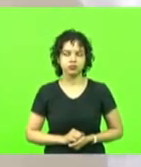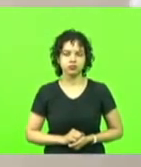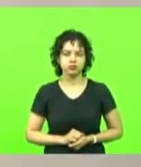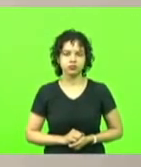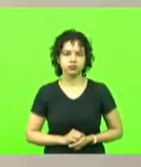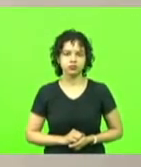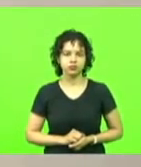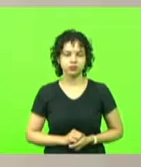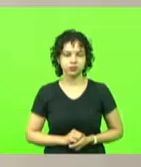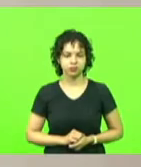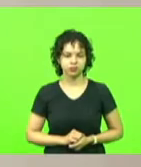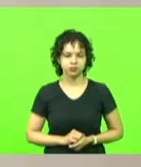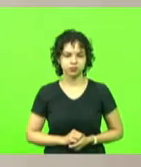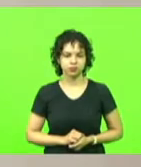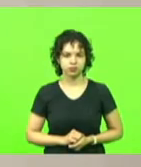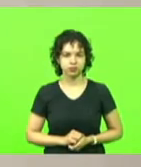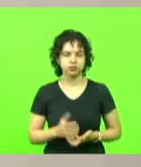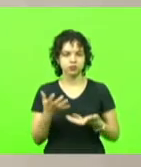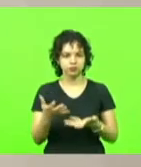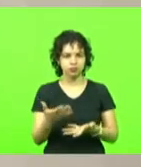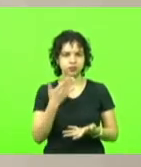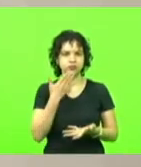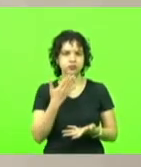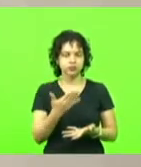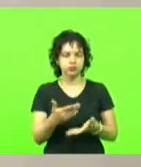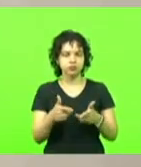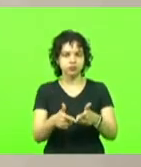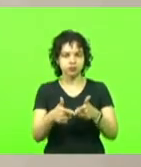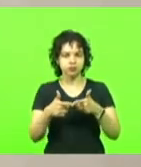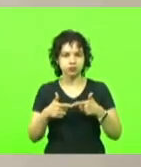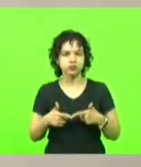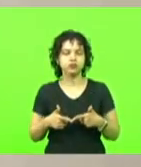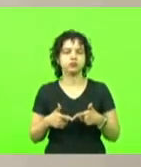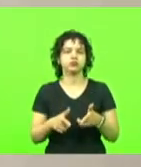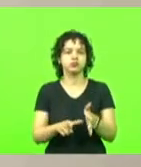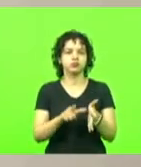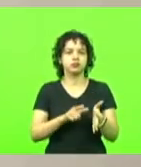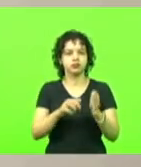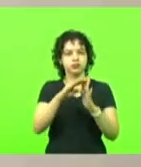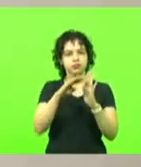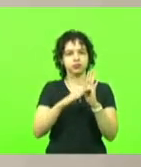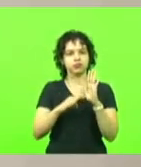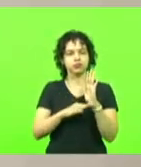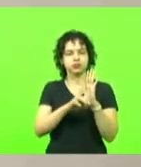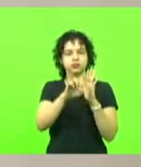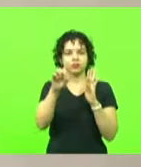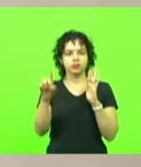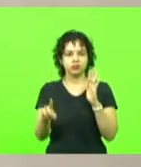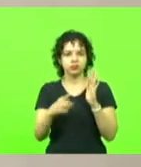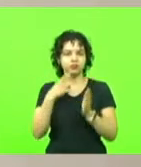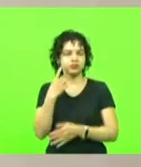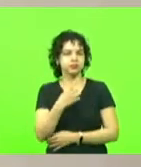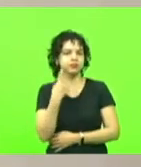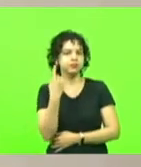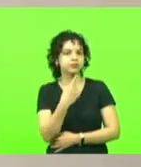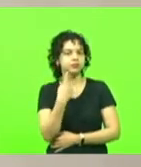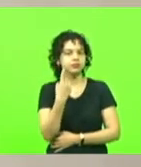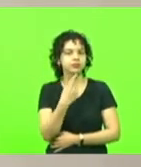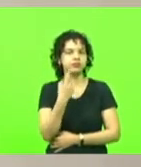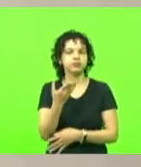Eu queria pedir licença inicialmente, antes da hora do dia, aos nossas deputadas, nossos